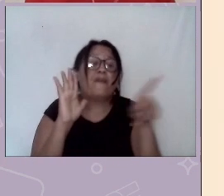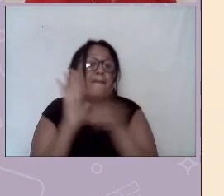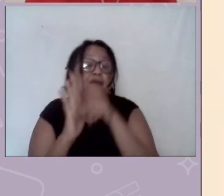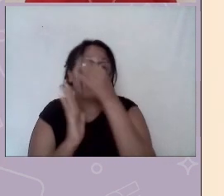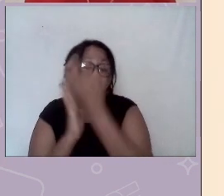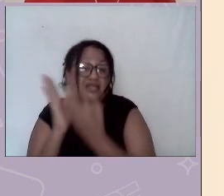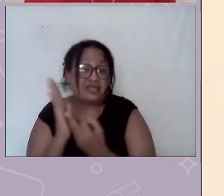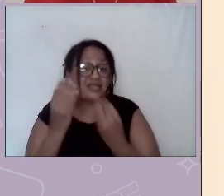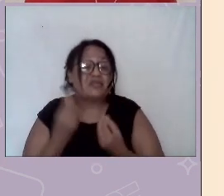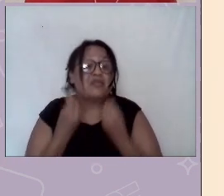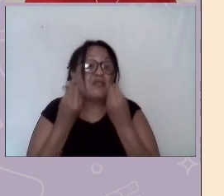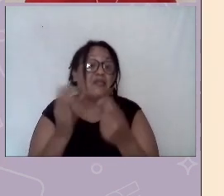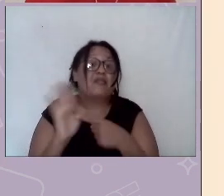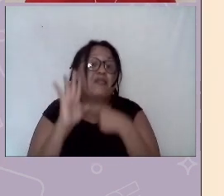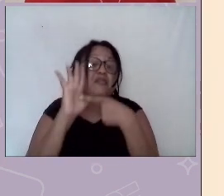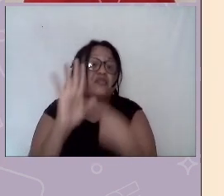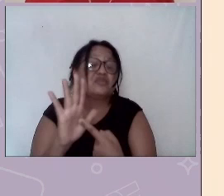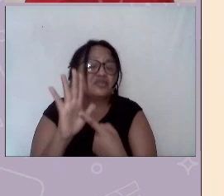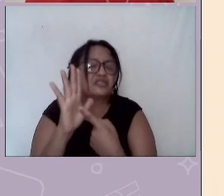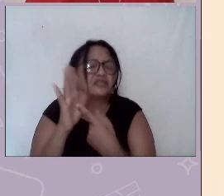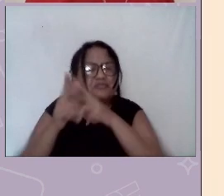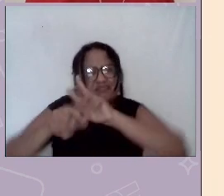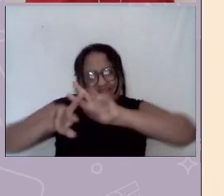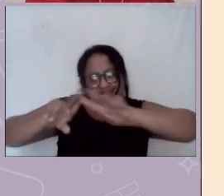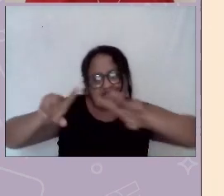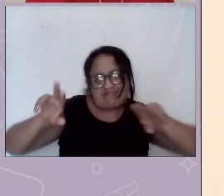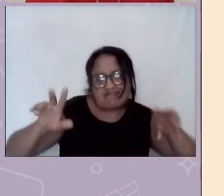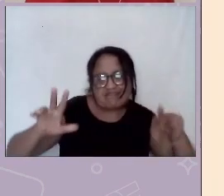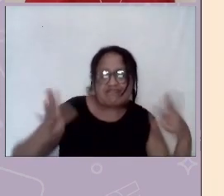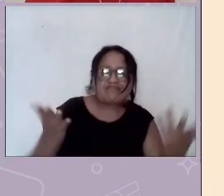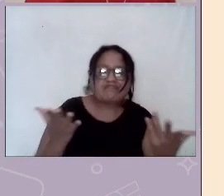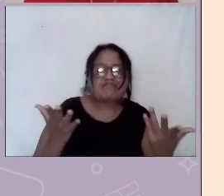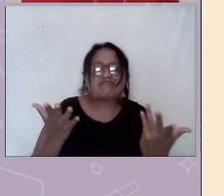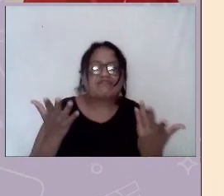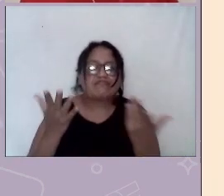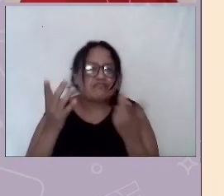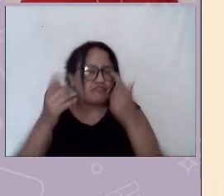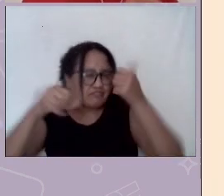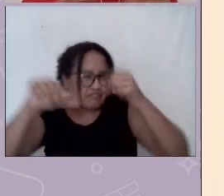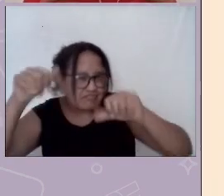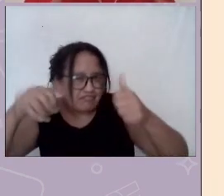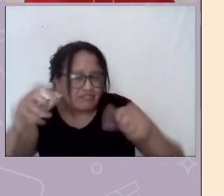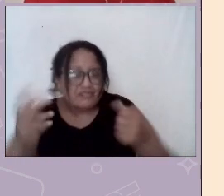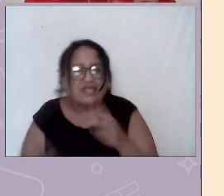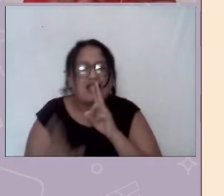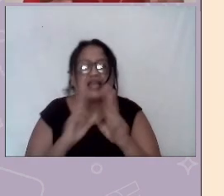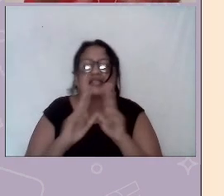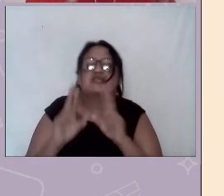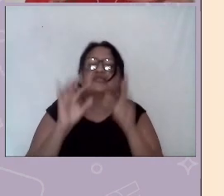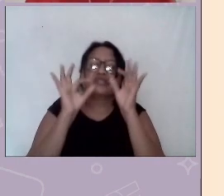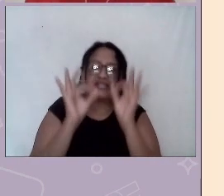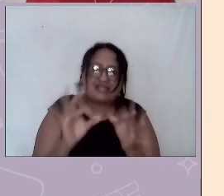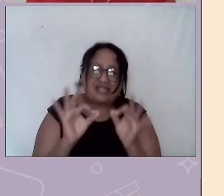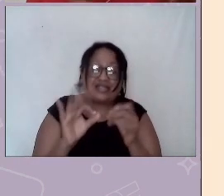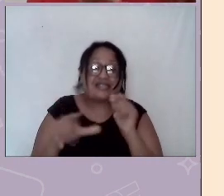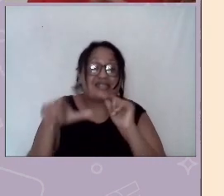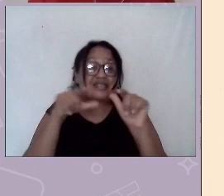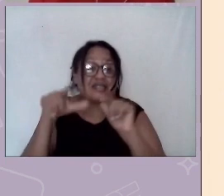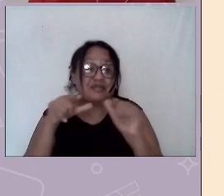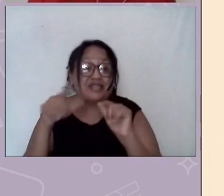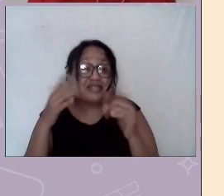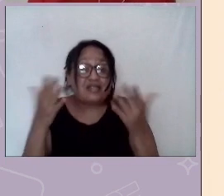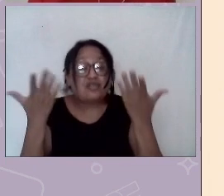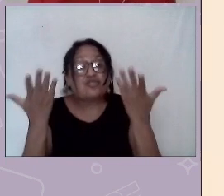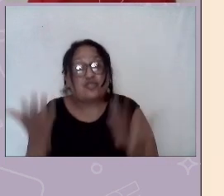muitas pistas sobre a resposta correta é a definição a gente está trabalhando aqui sobre a